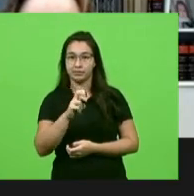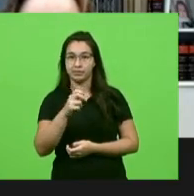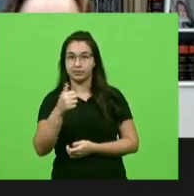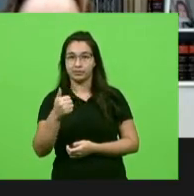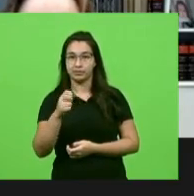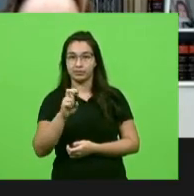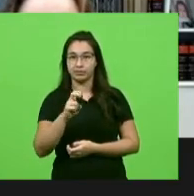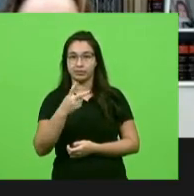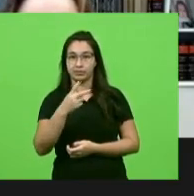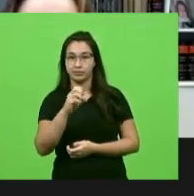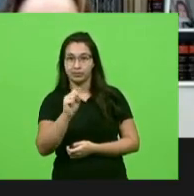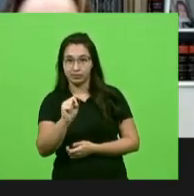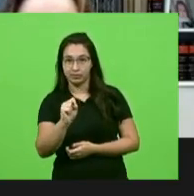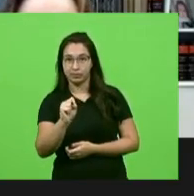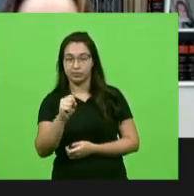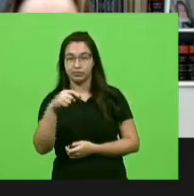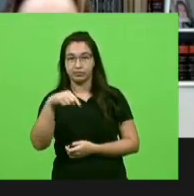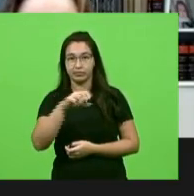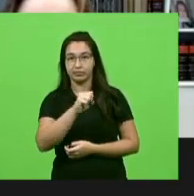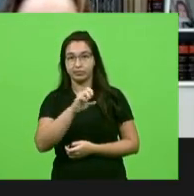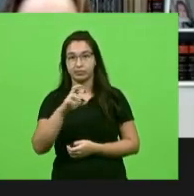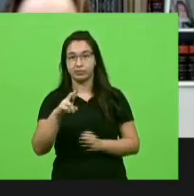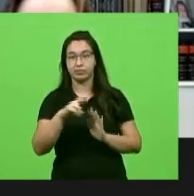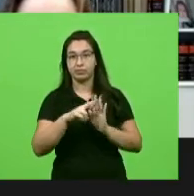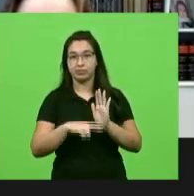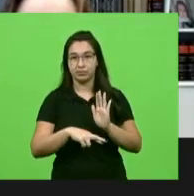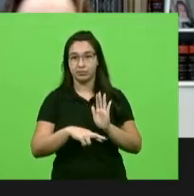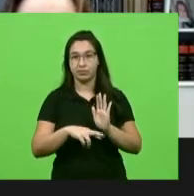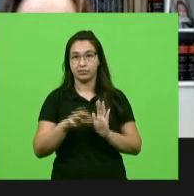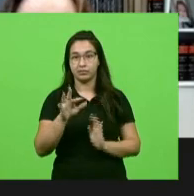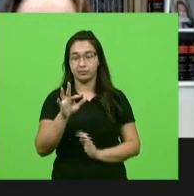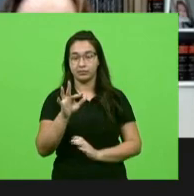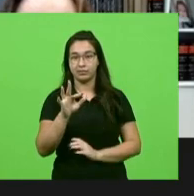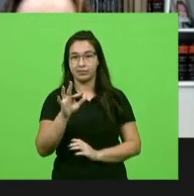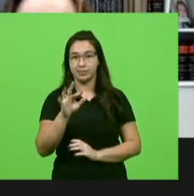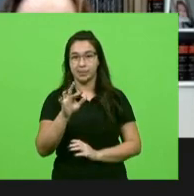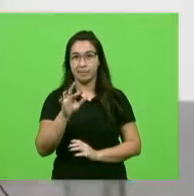HC 451-528 de Santa Catarina, da relatoria do ministro Reinaldo Soares da Fonseca.